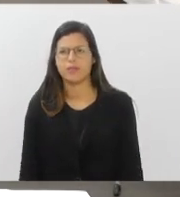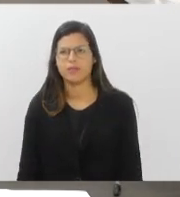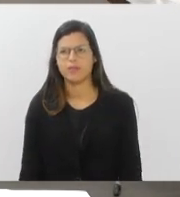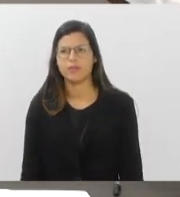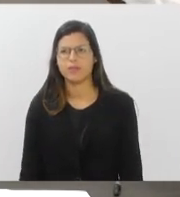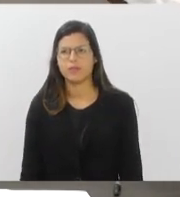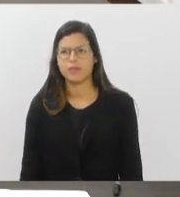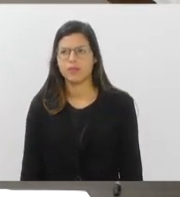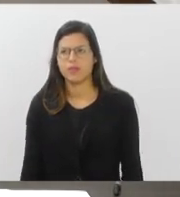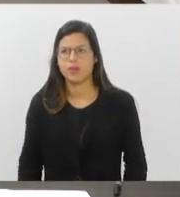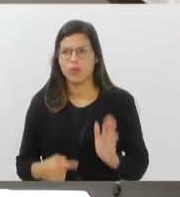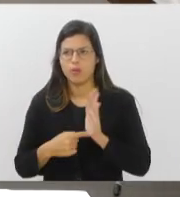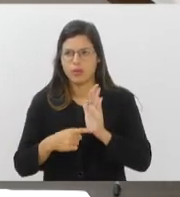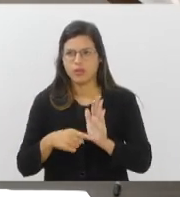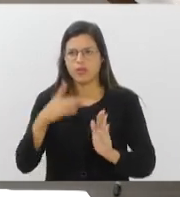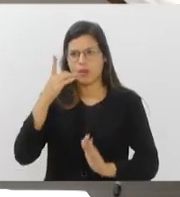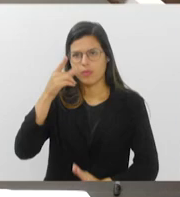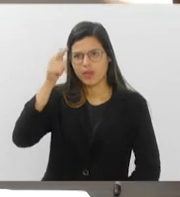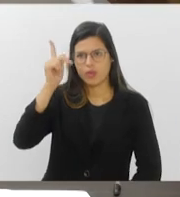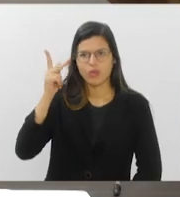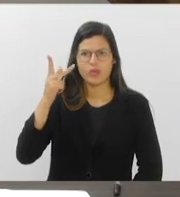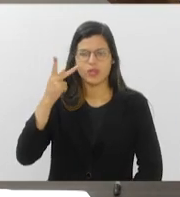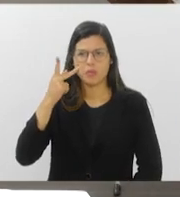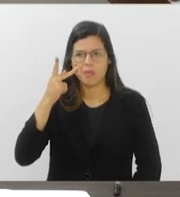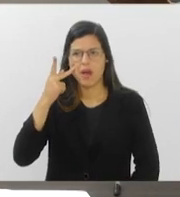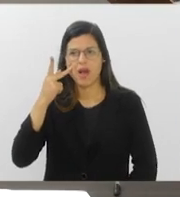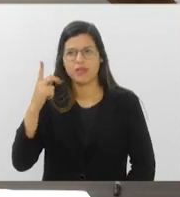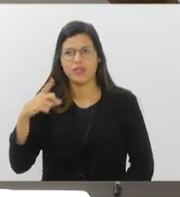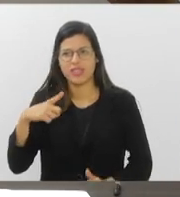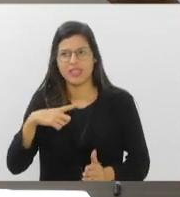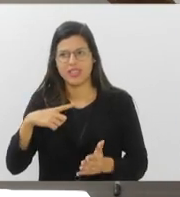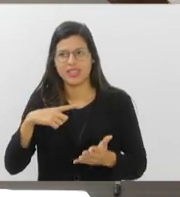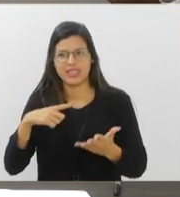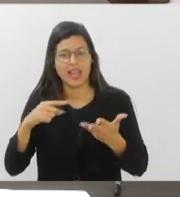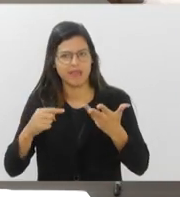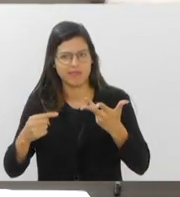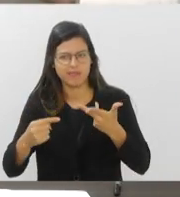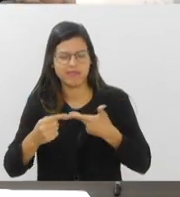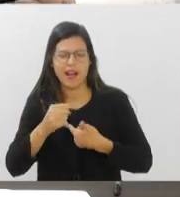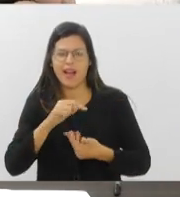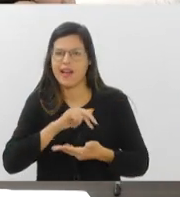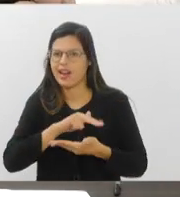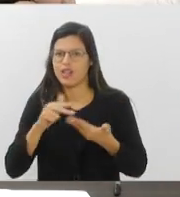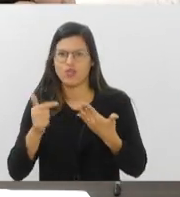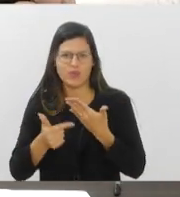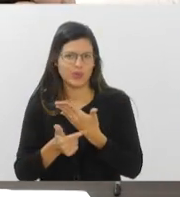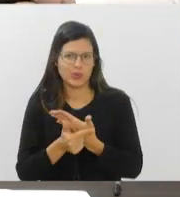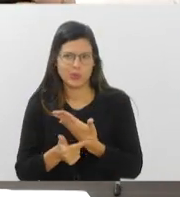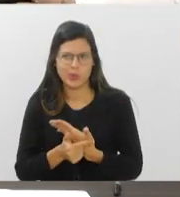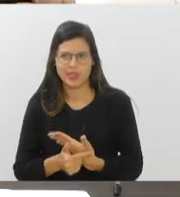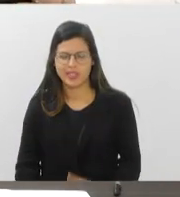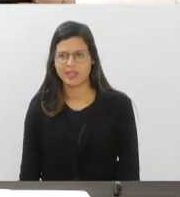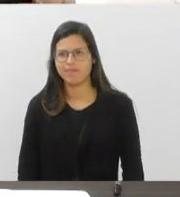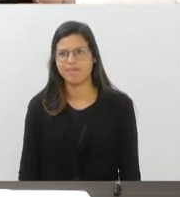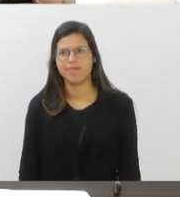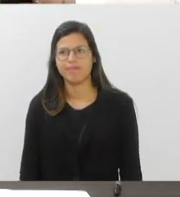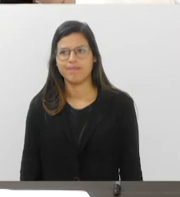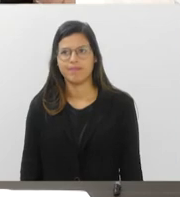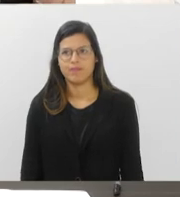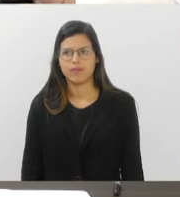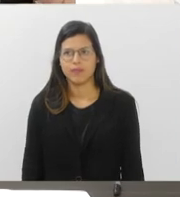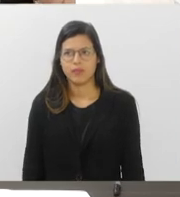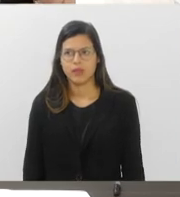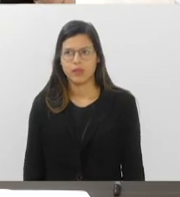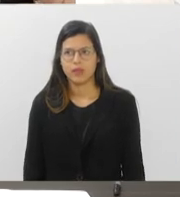Mostrando ao deputado Luiz Paulo que a gente também tem múltiplas funções. Várias competências. Mas, de qualquer forma, tem...